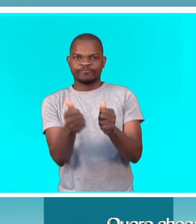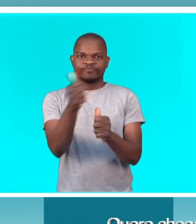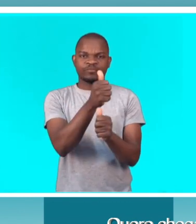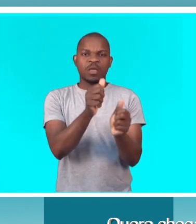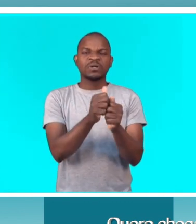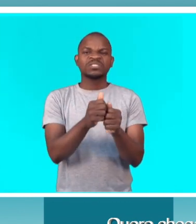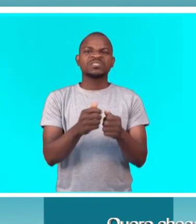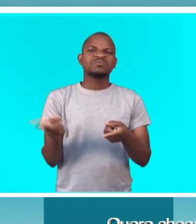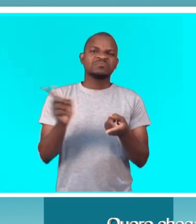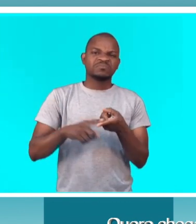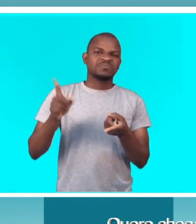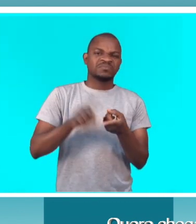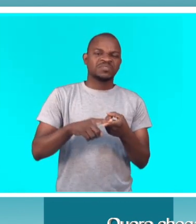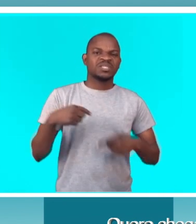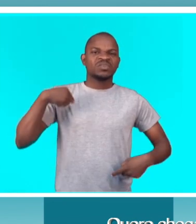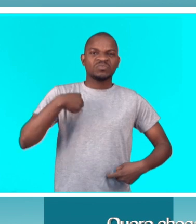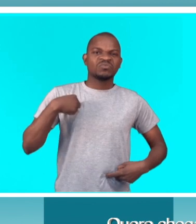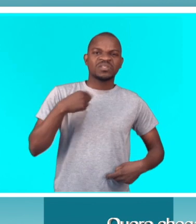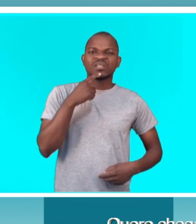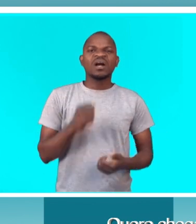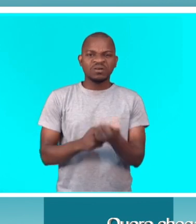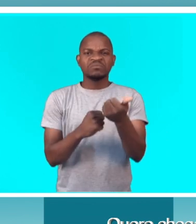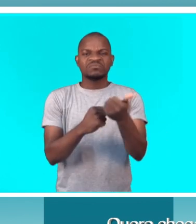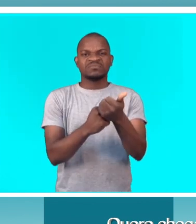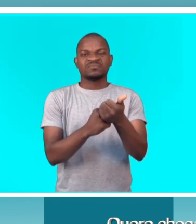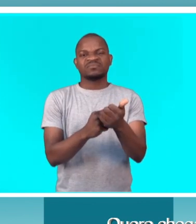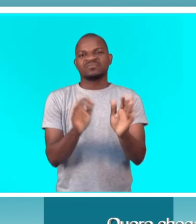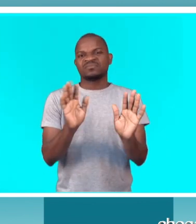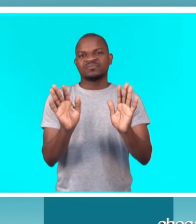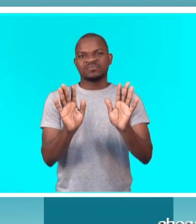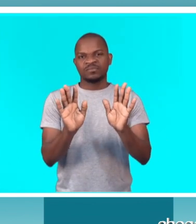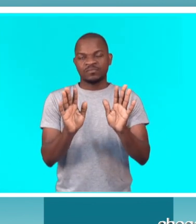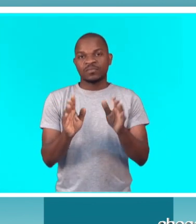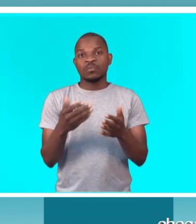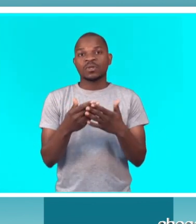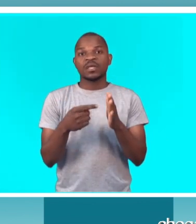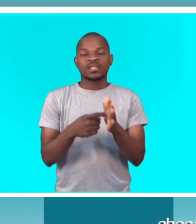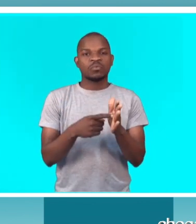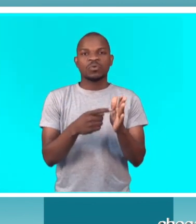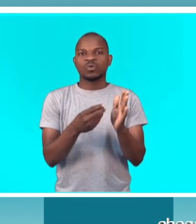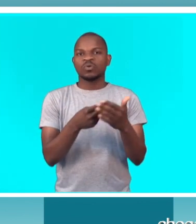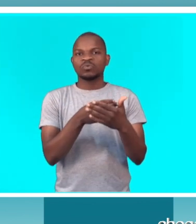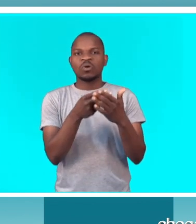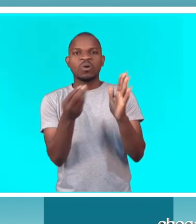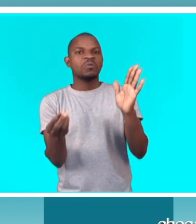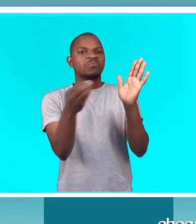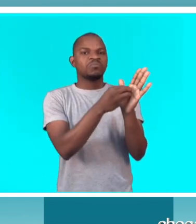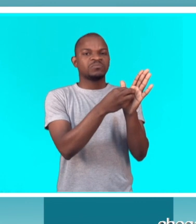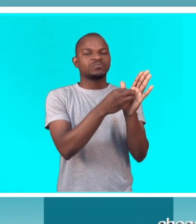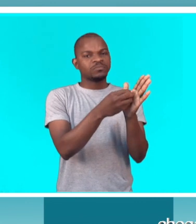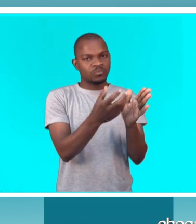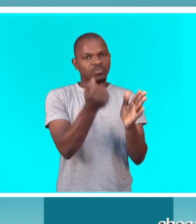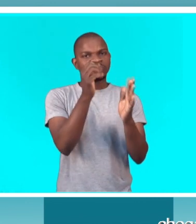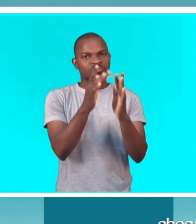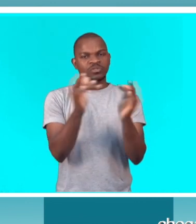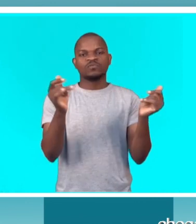que sofrer a pressão da sociedade para ser melhor em alguma coisa. Chegar ao ponto de não ter que pôr rótulos na minha arte, não ter